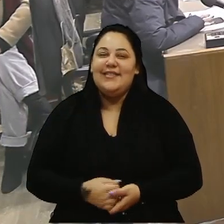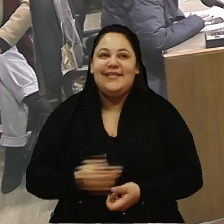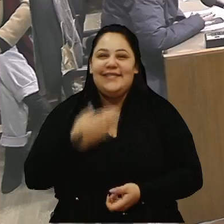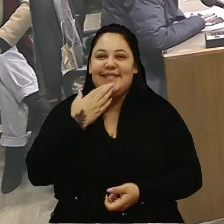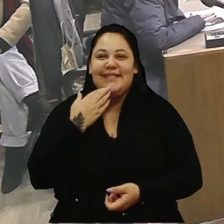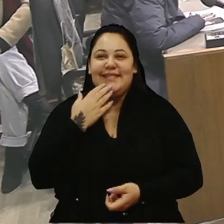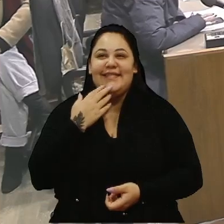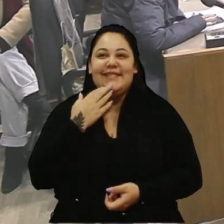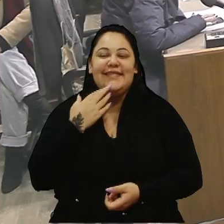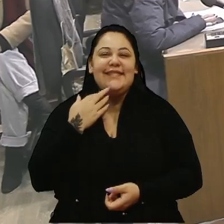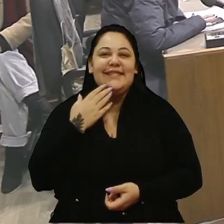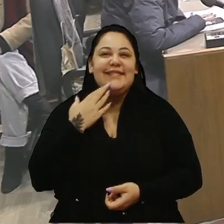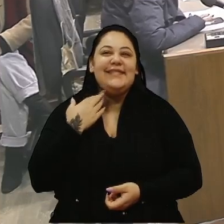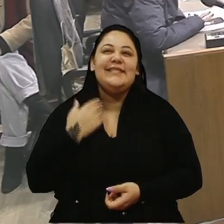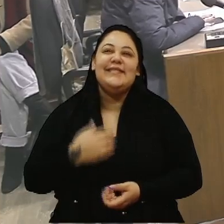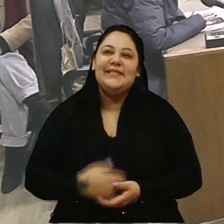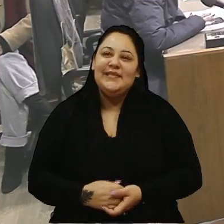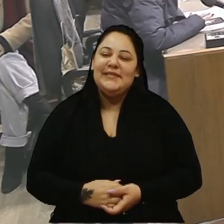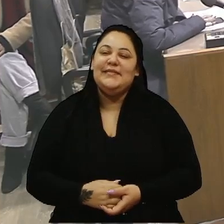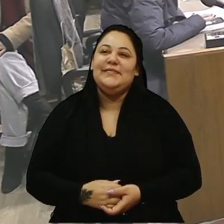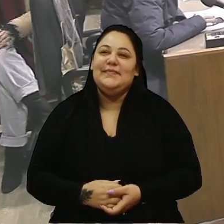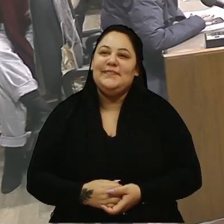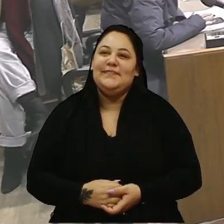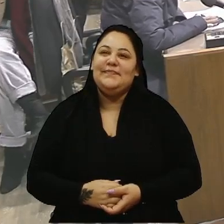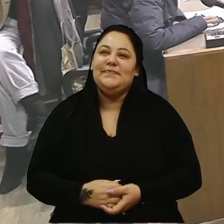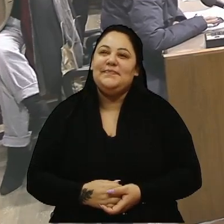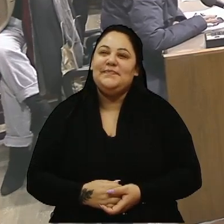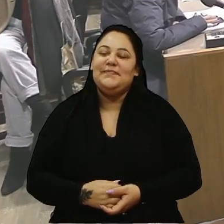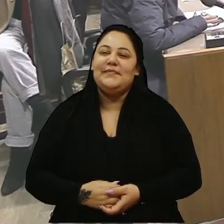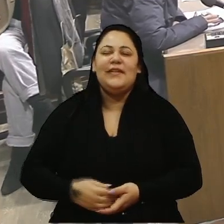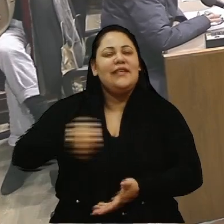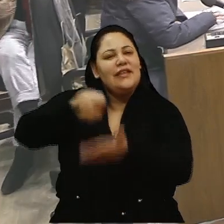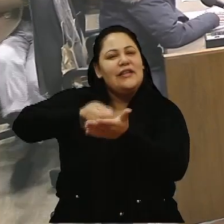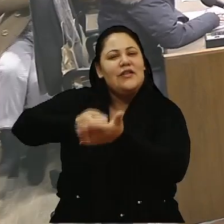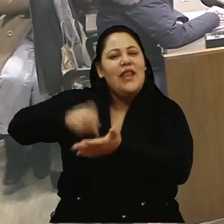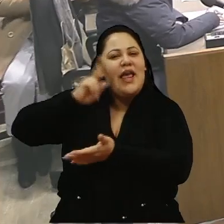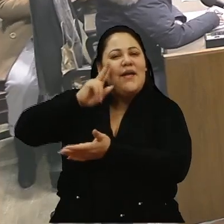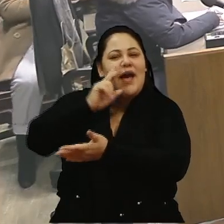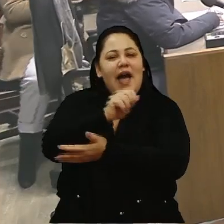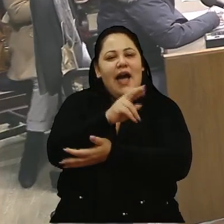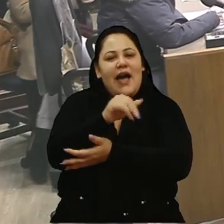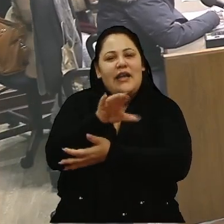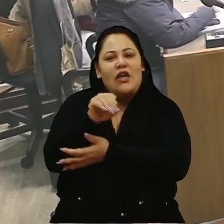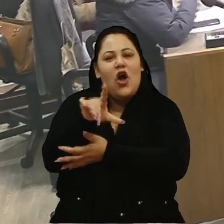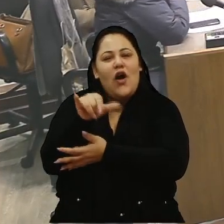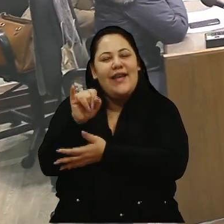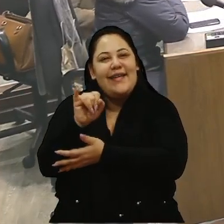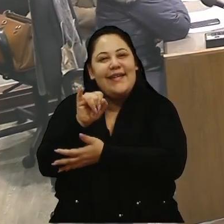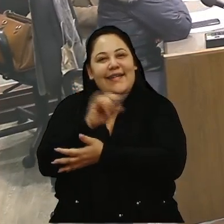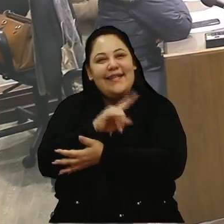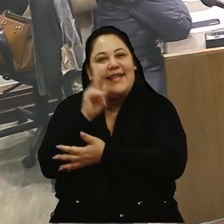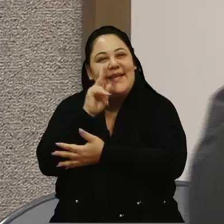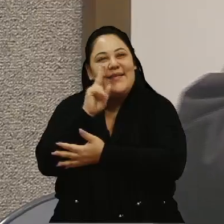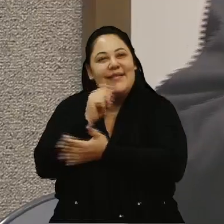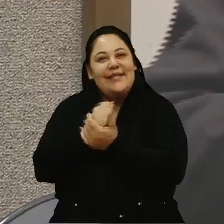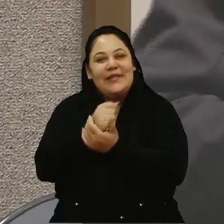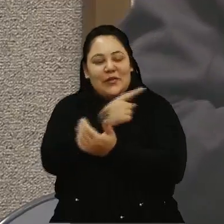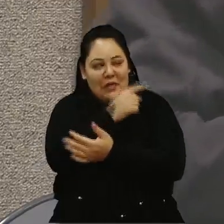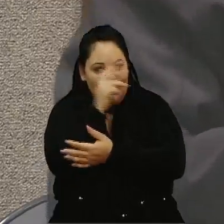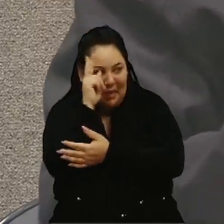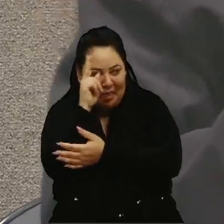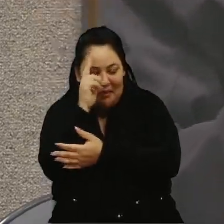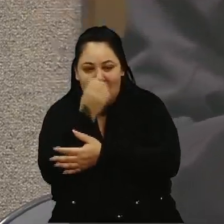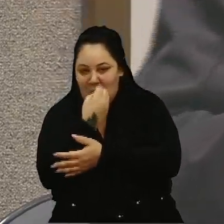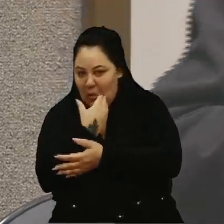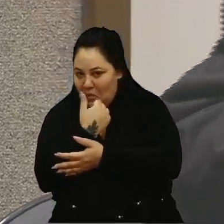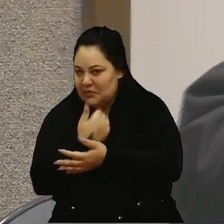Então, era isso. Obrigado, vereadora Rose. Estava tentando me lembrar o nome do seu Arioli. Vossa Senhoria tem uma memória boa,